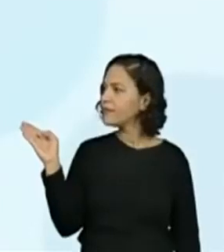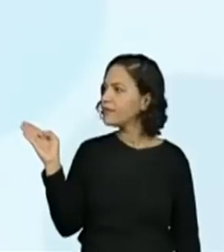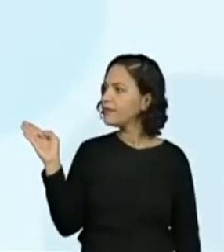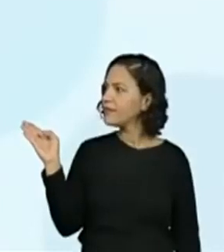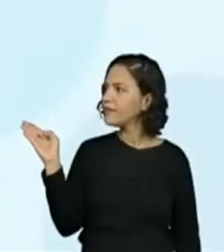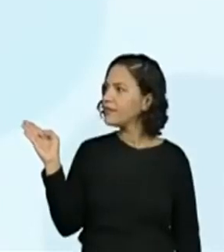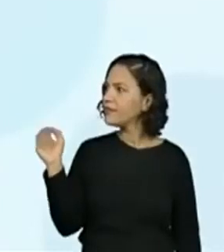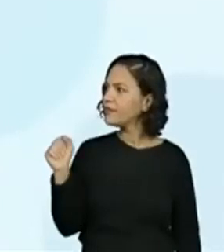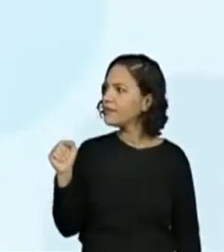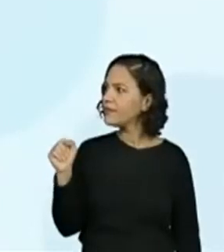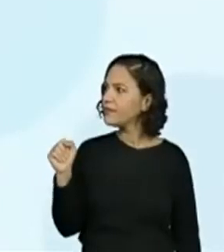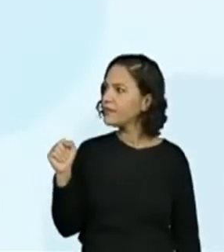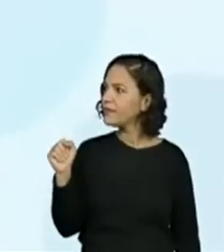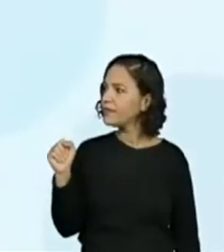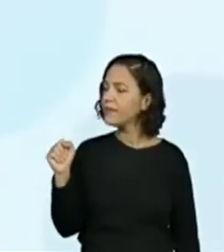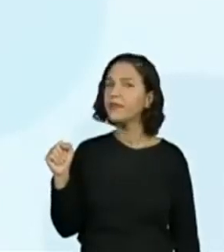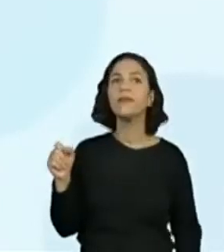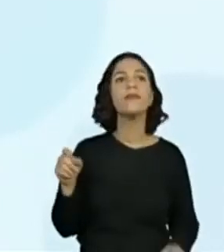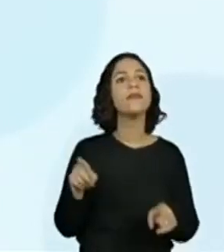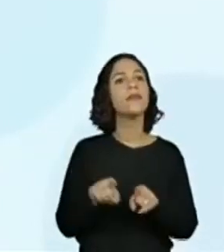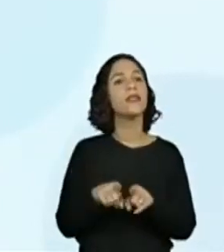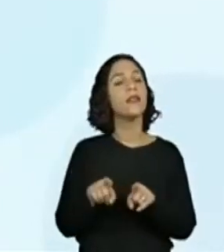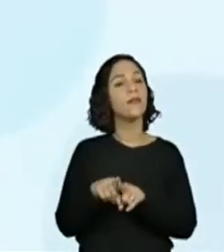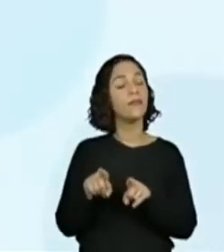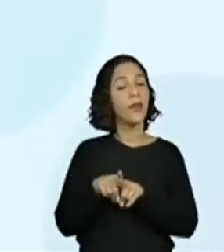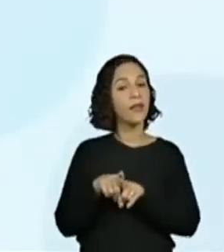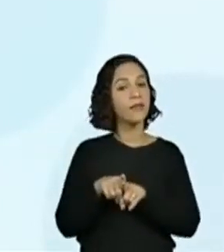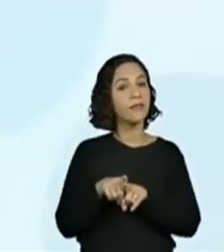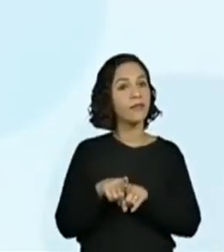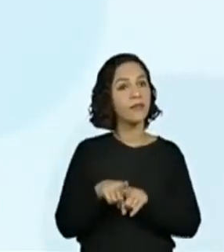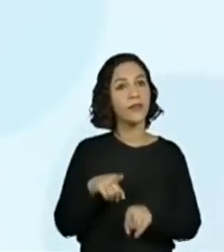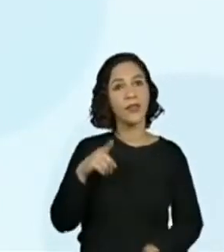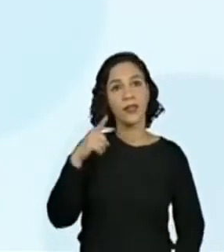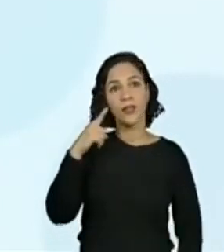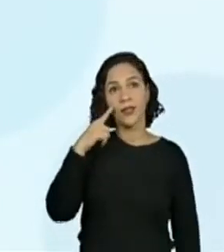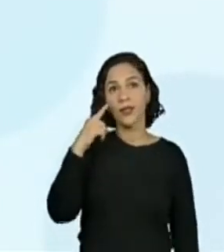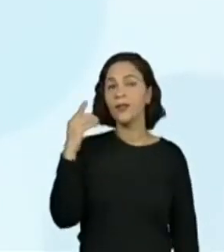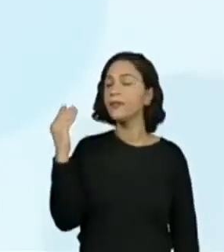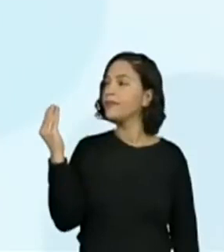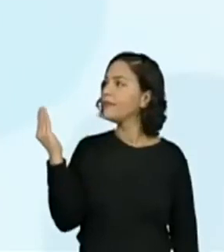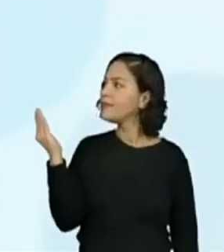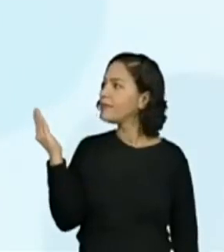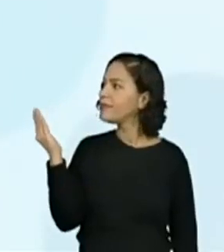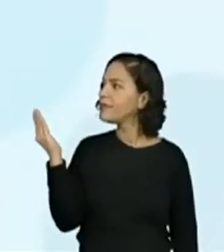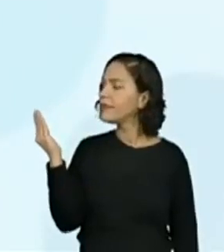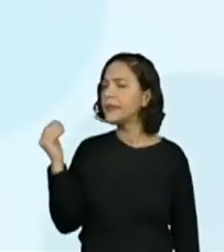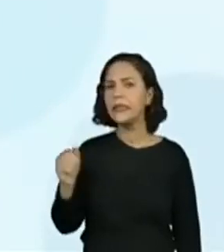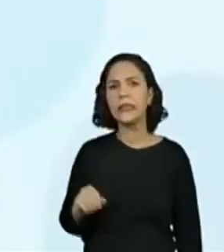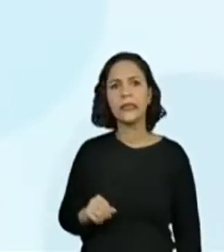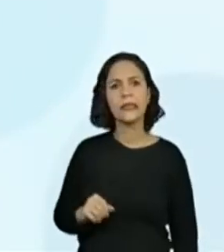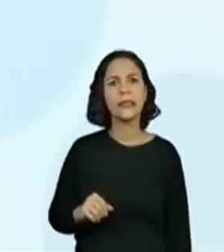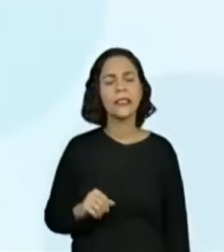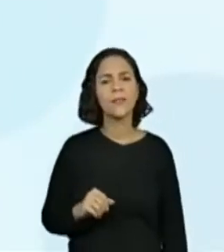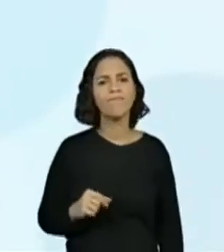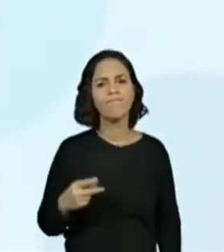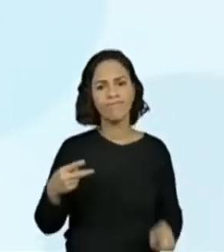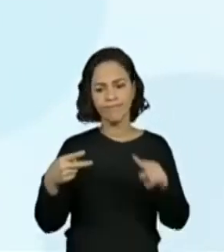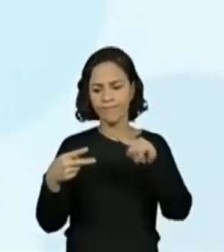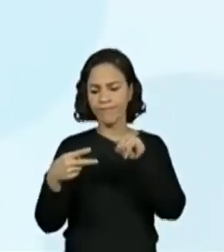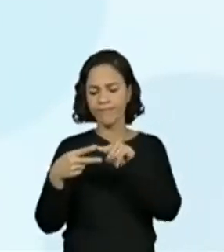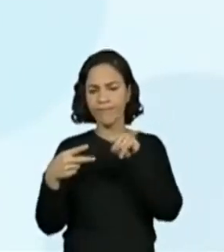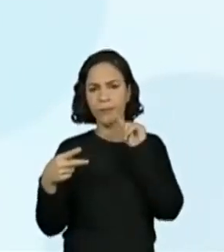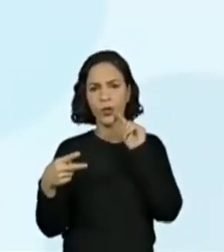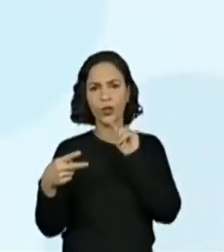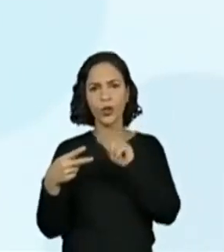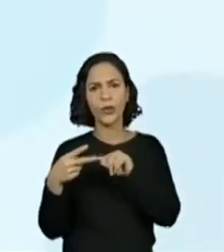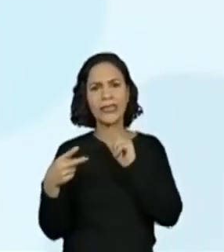me dizendo que pode estar escrito aqui. E aí, primeiro ano, duas sugestões